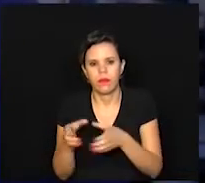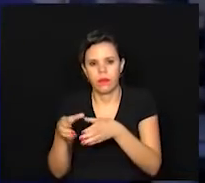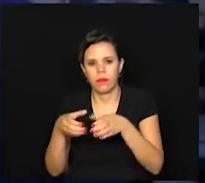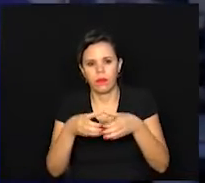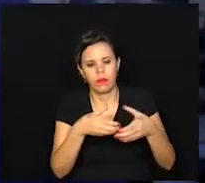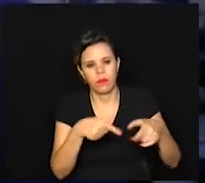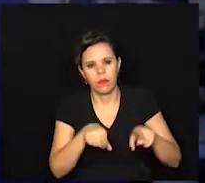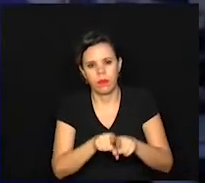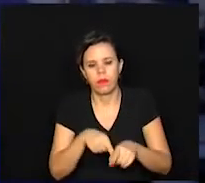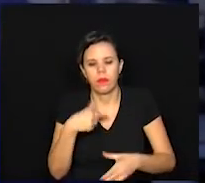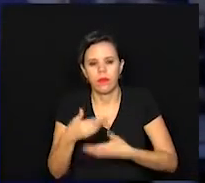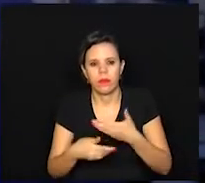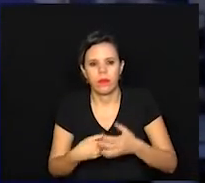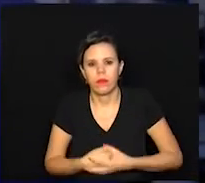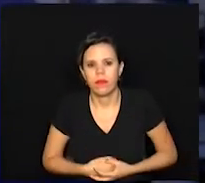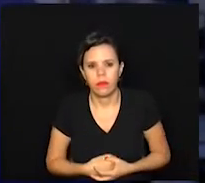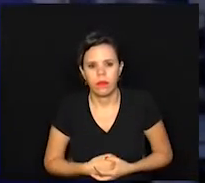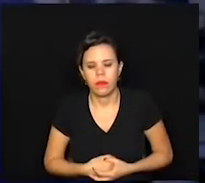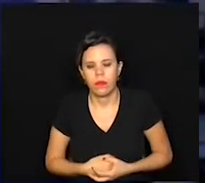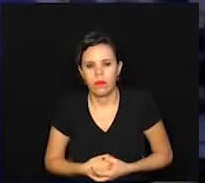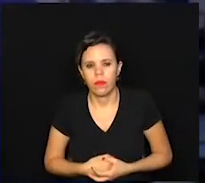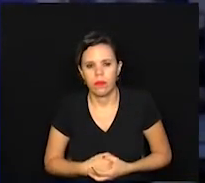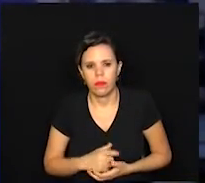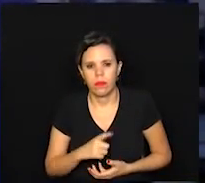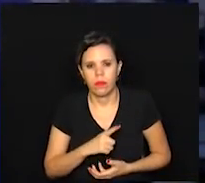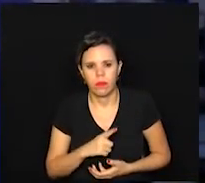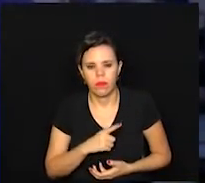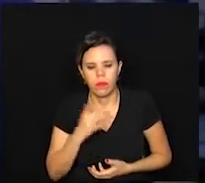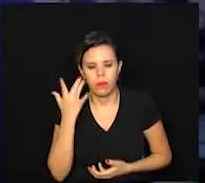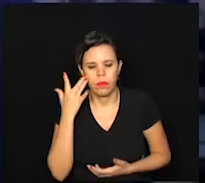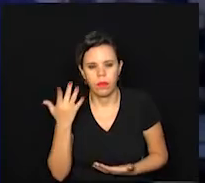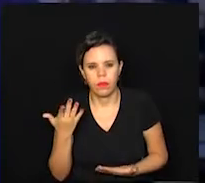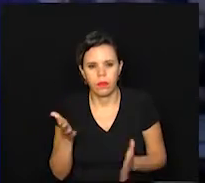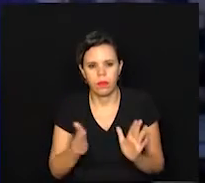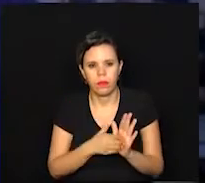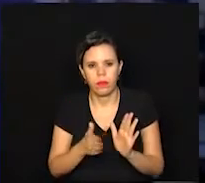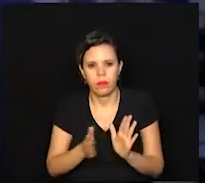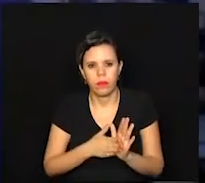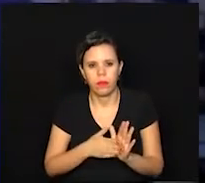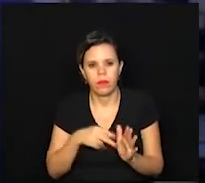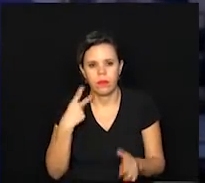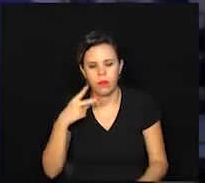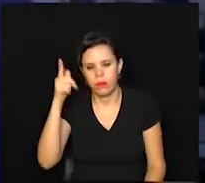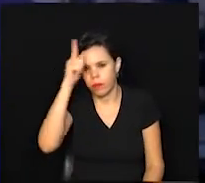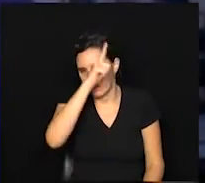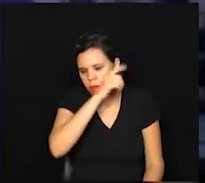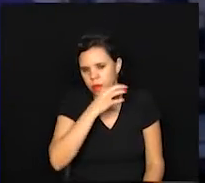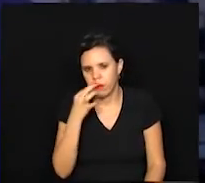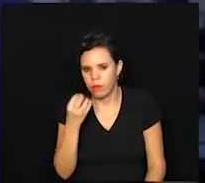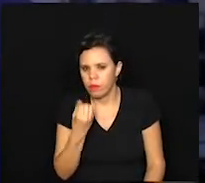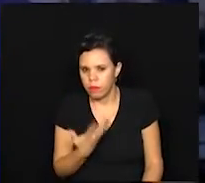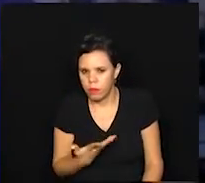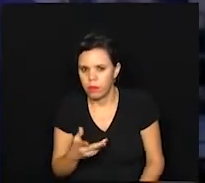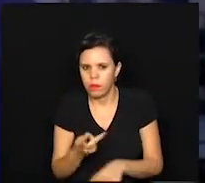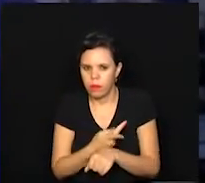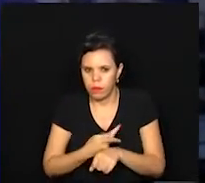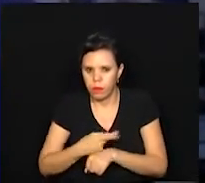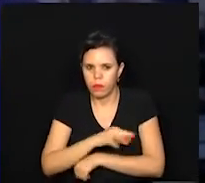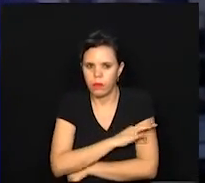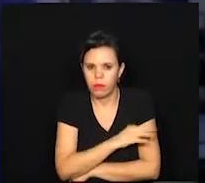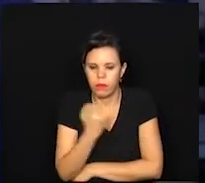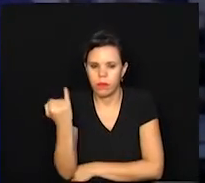comissões e assim por diante. Eu tendo a achar que a proposta do vereador Gustavo de procurar o executivo